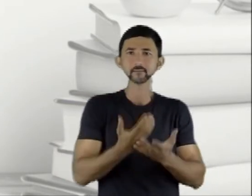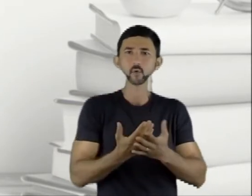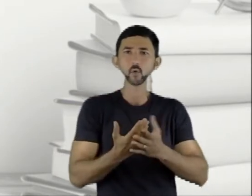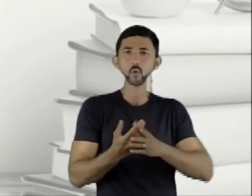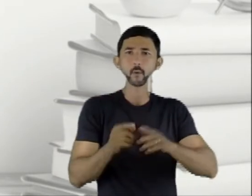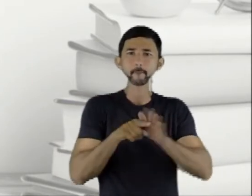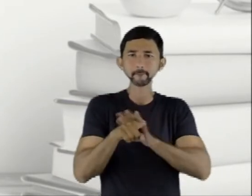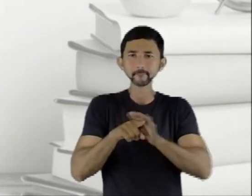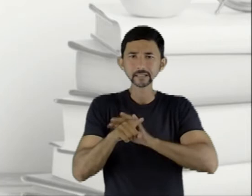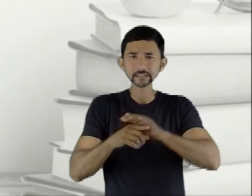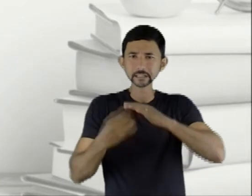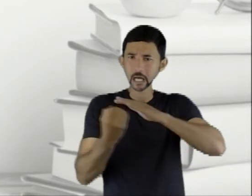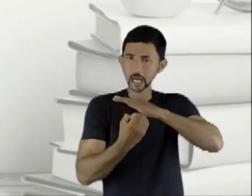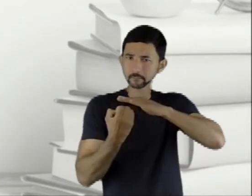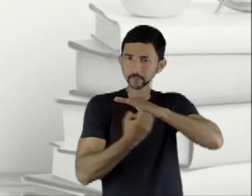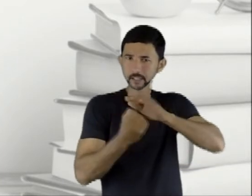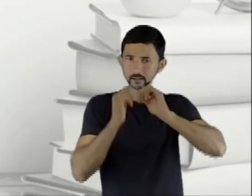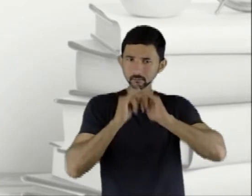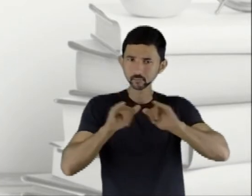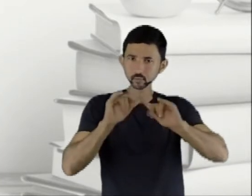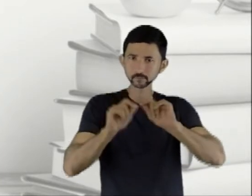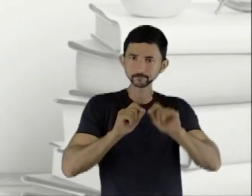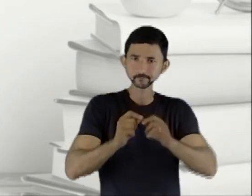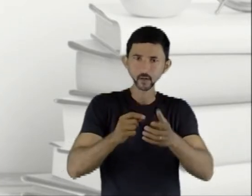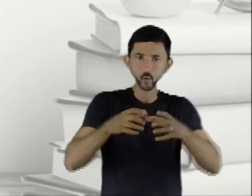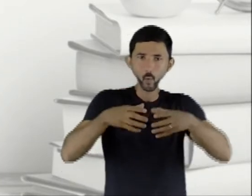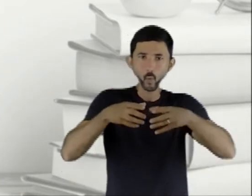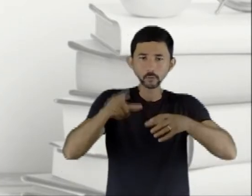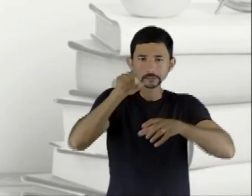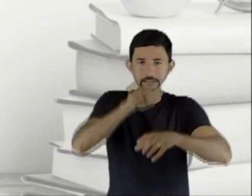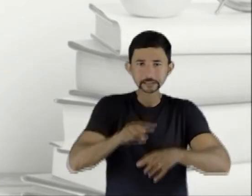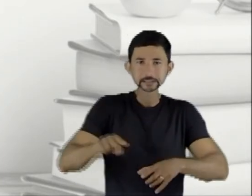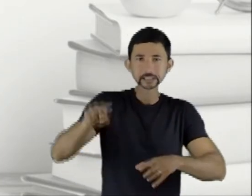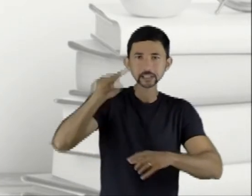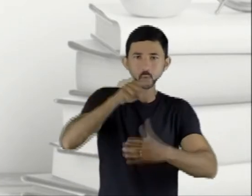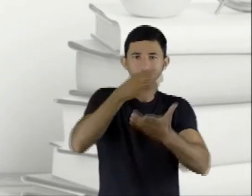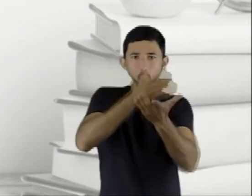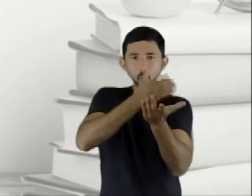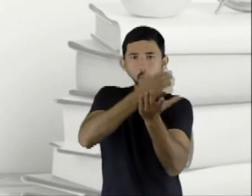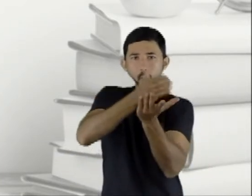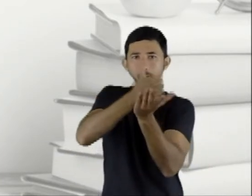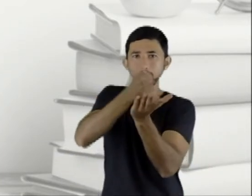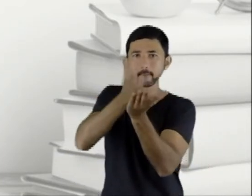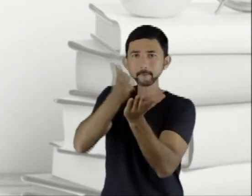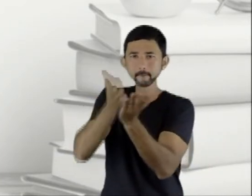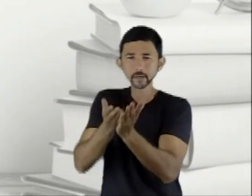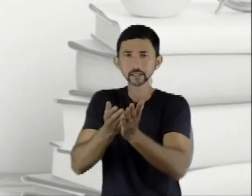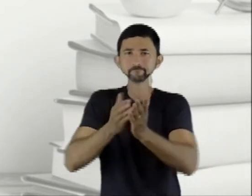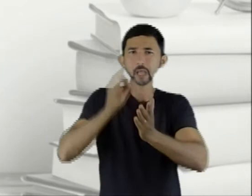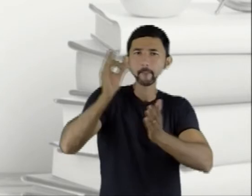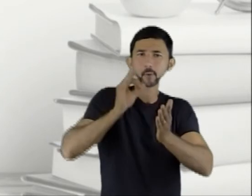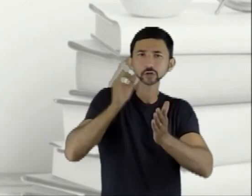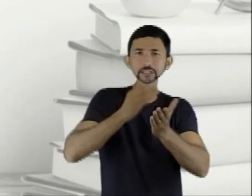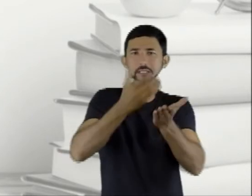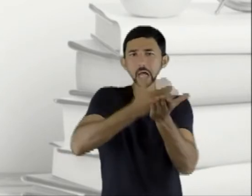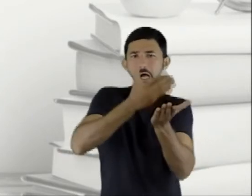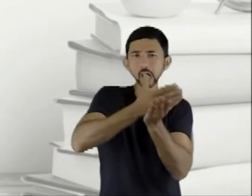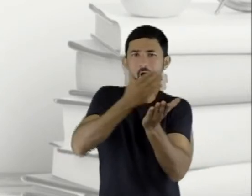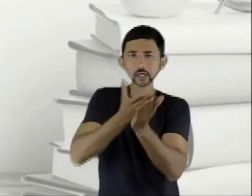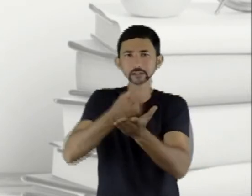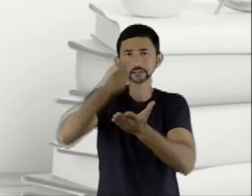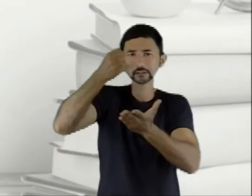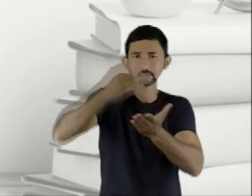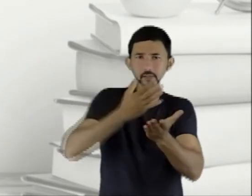círculo dividido em vários setores circulares que mostra a porcentagem de cada elemento, de cada